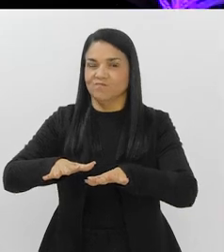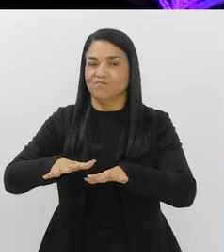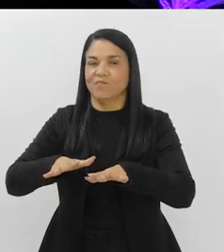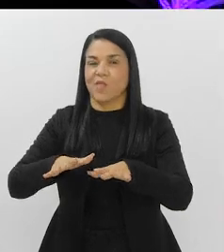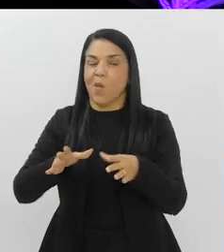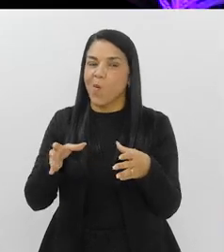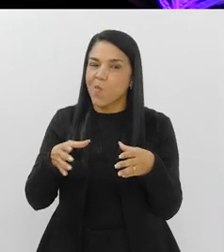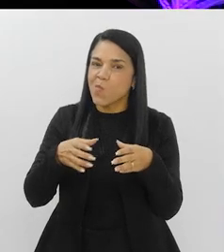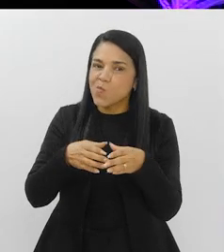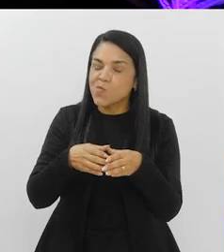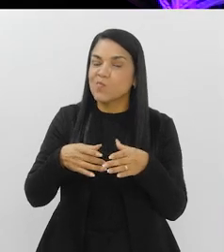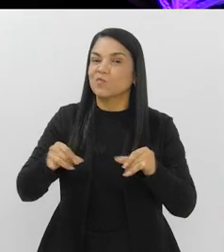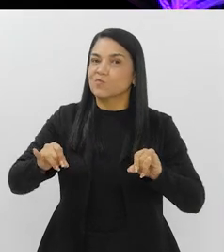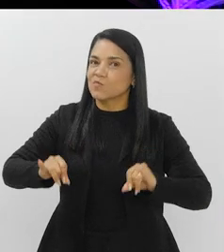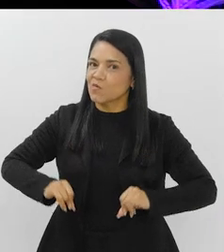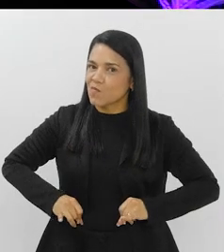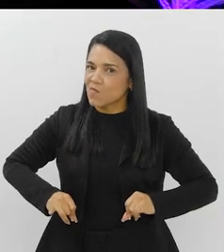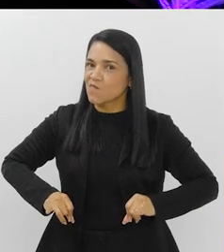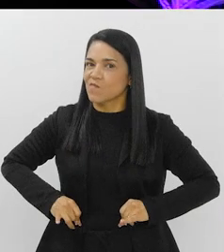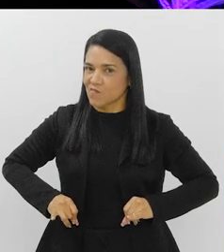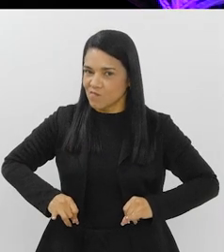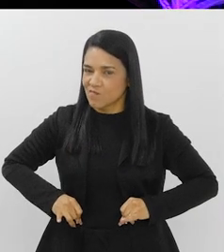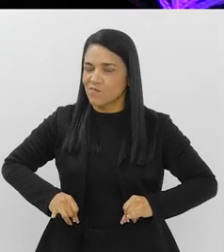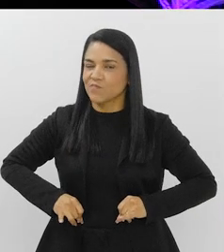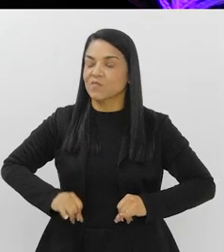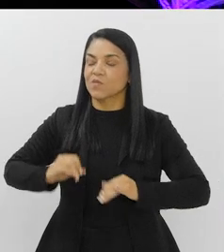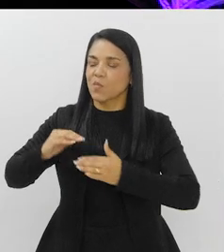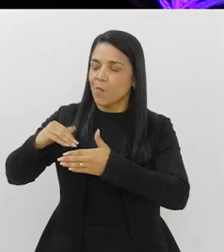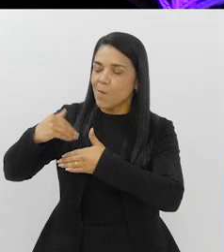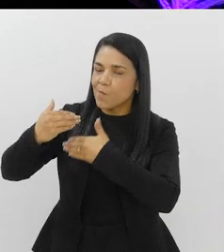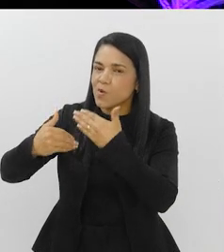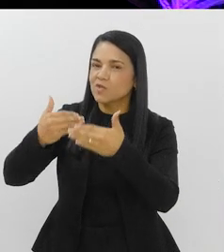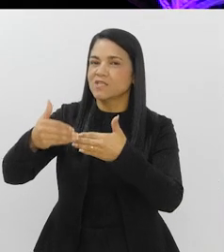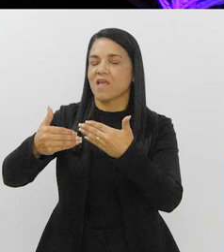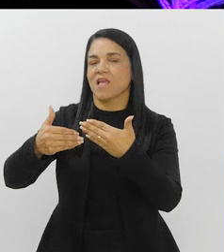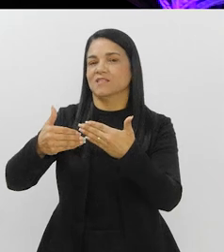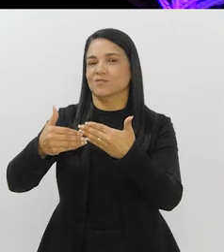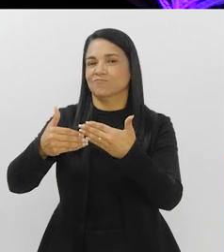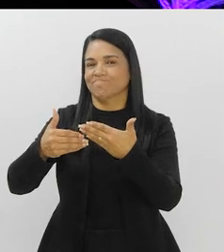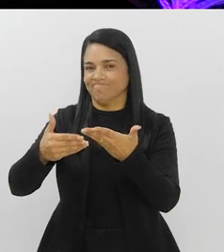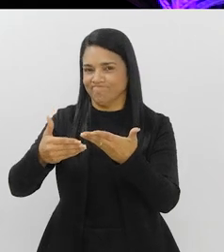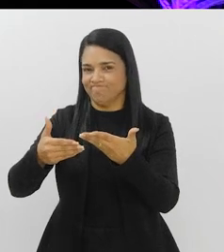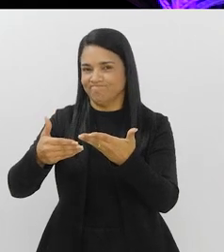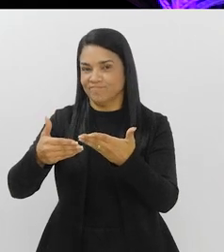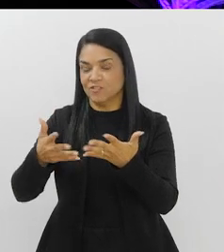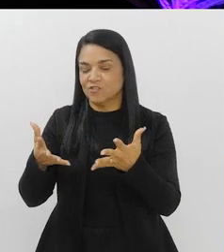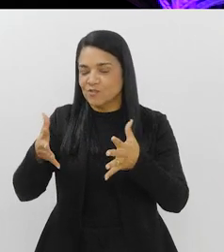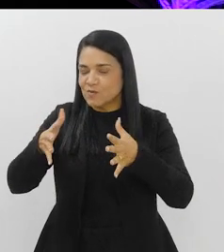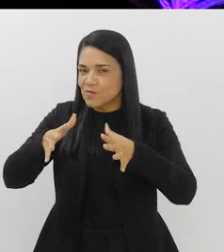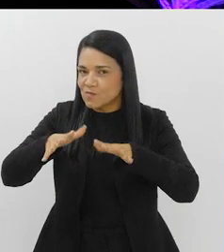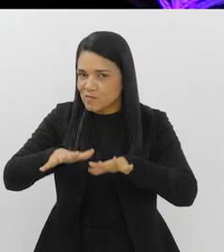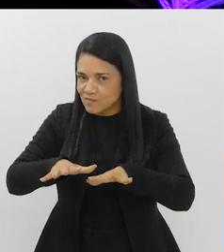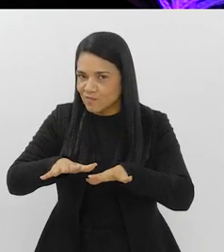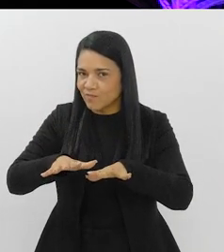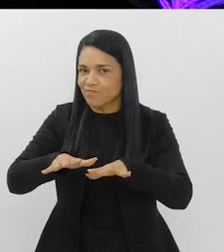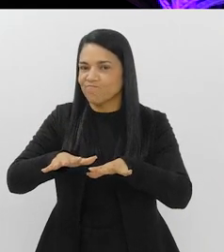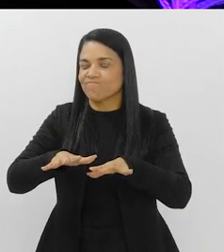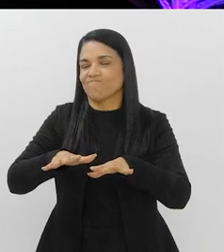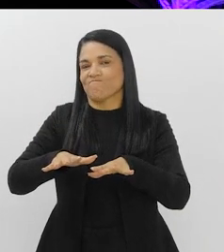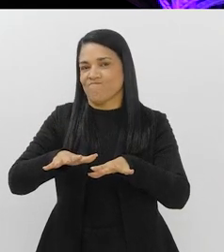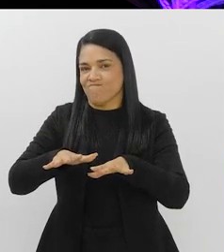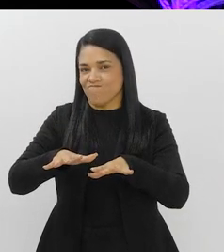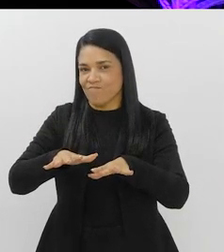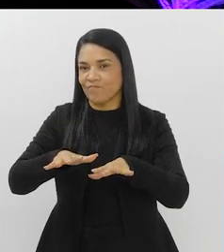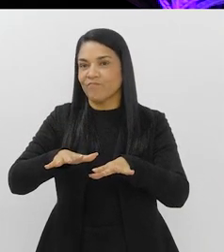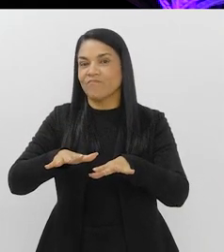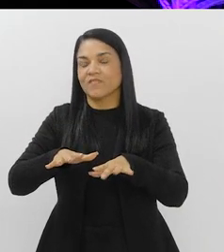ficar ali meio que meio que sofrendo ainda com com processo eh inacabado que é esse processo de inclusão um